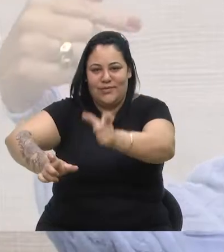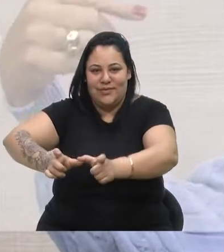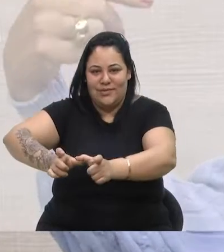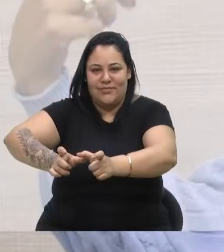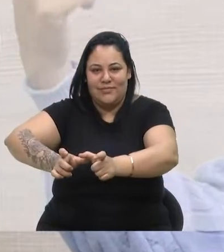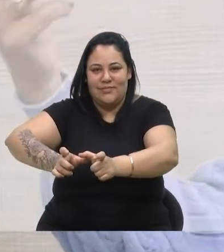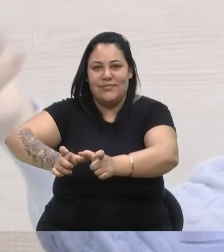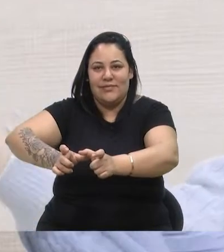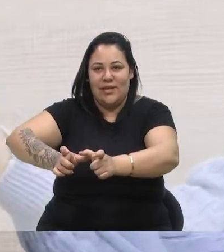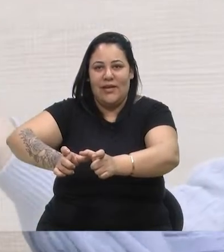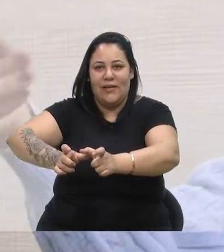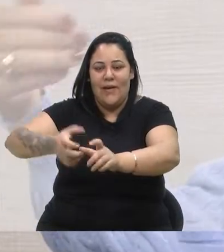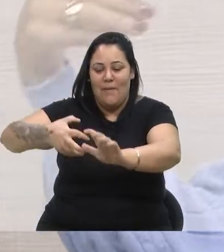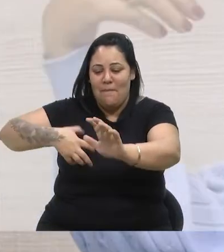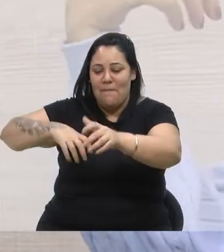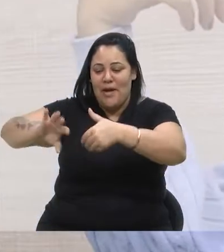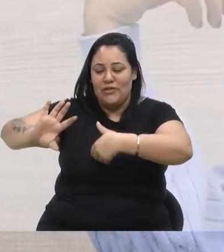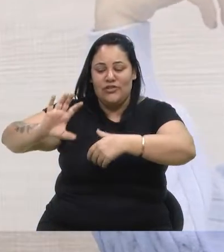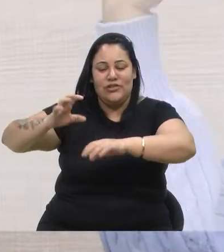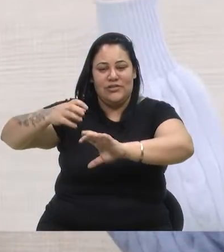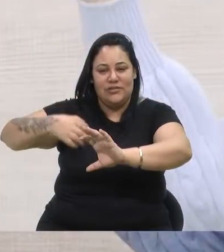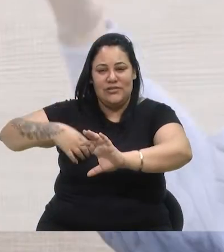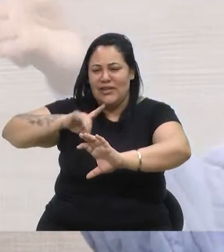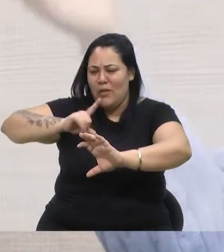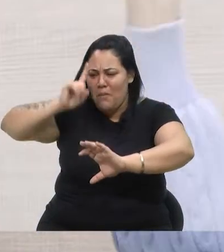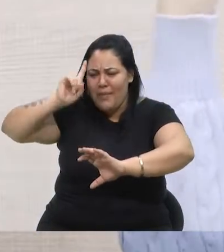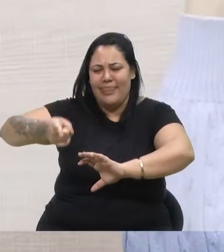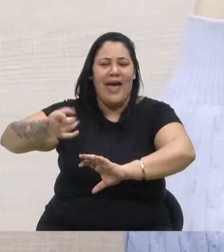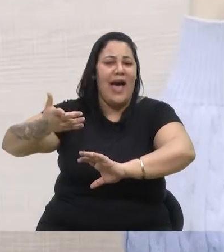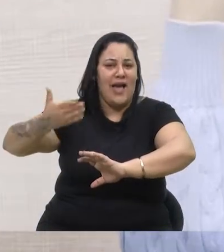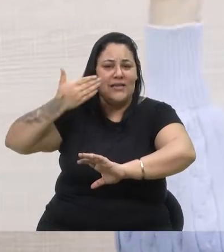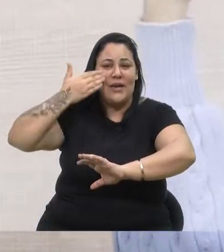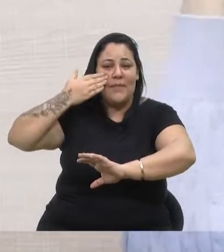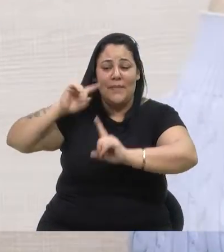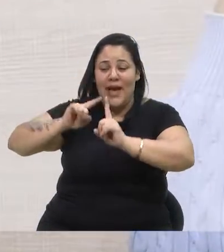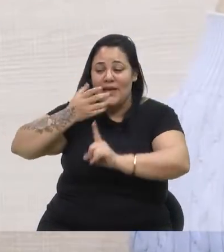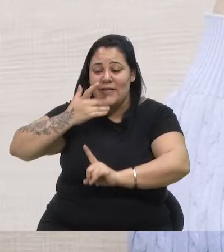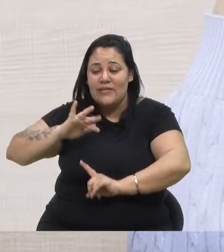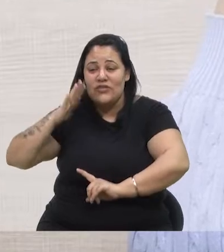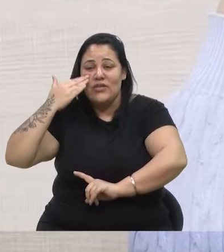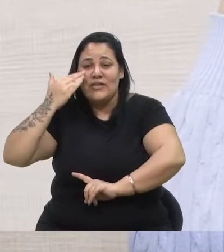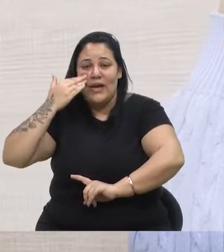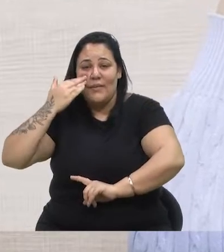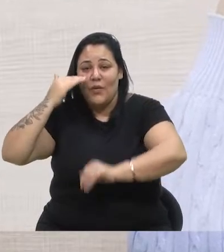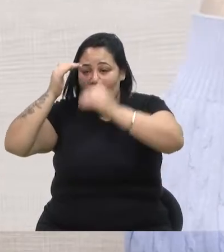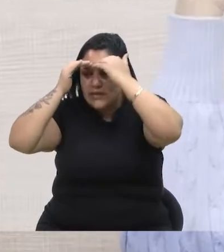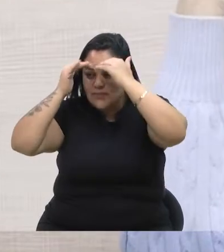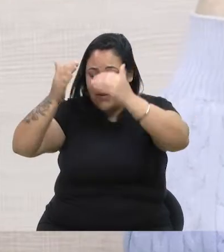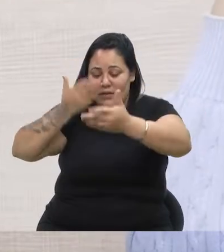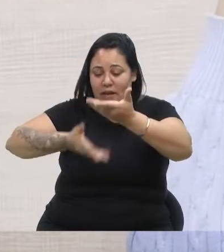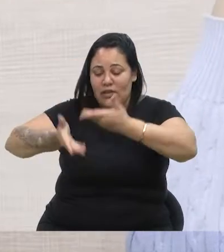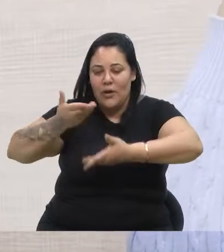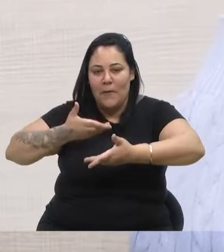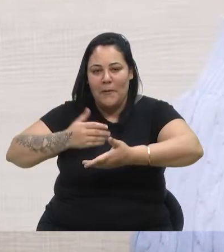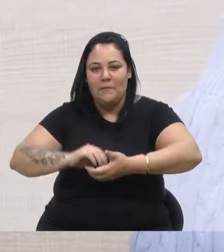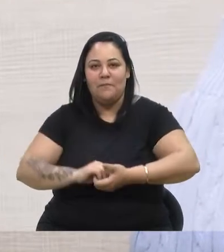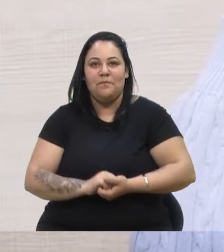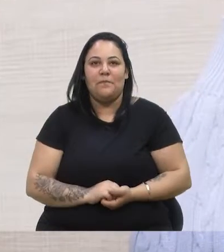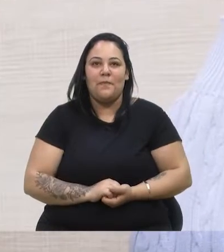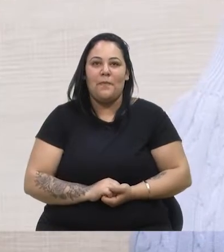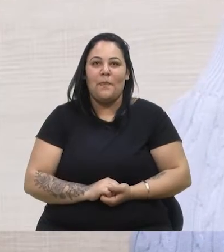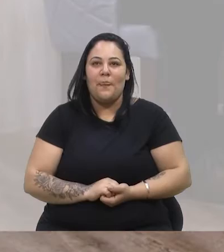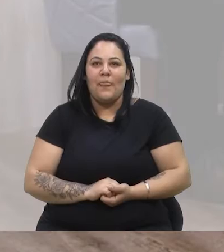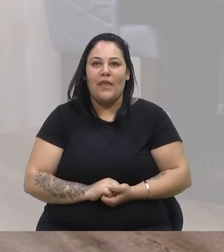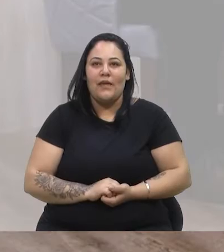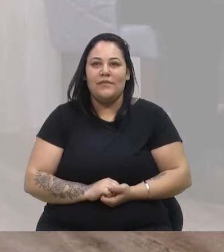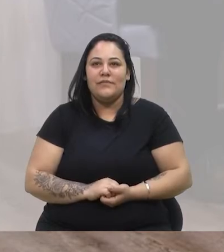outro, com base no conhecimento do outro, não impondo, né? E sendo respeitada na sua cultura, na sua individualidade. É